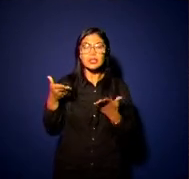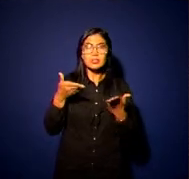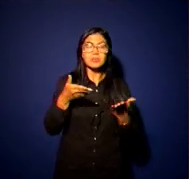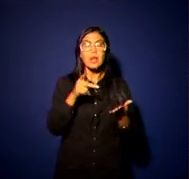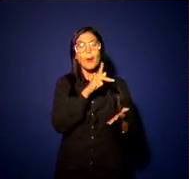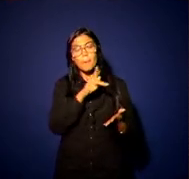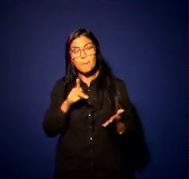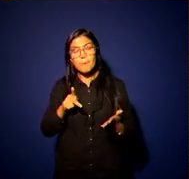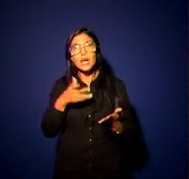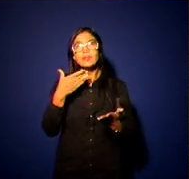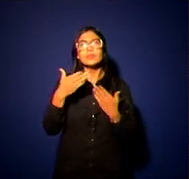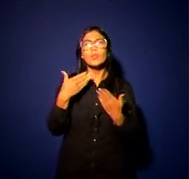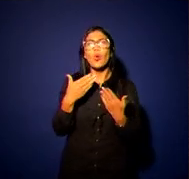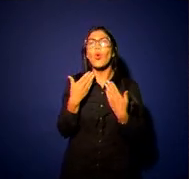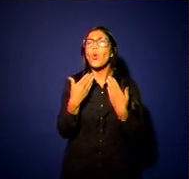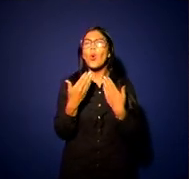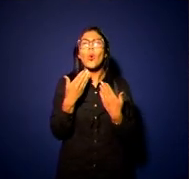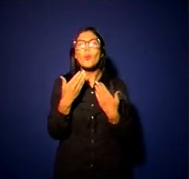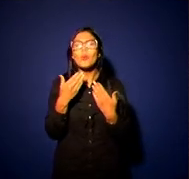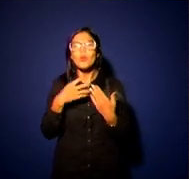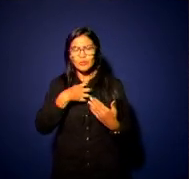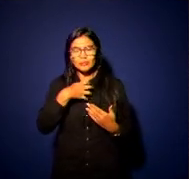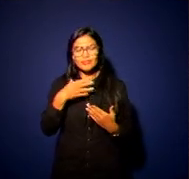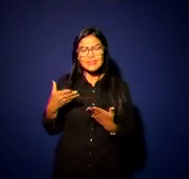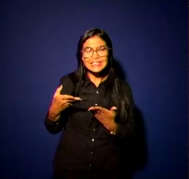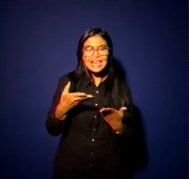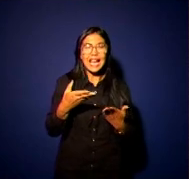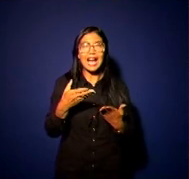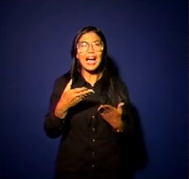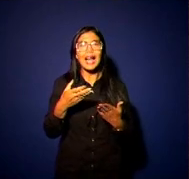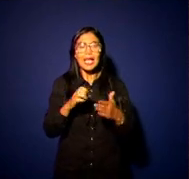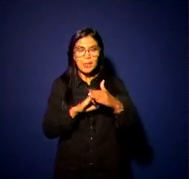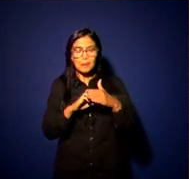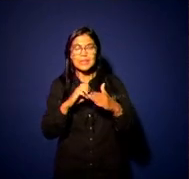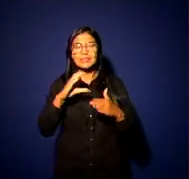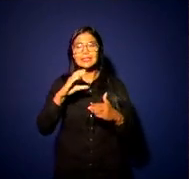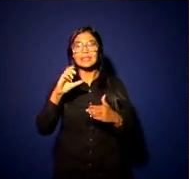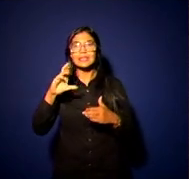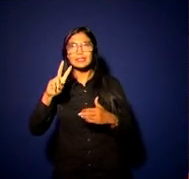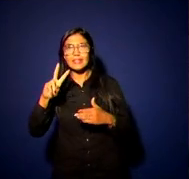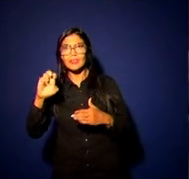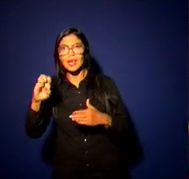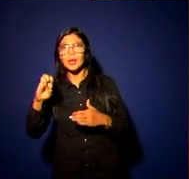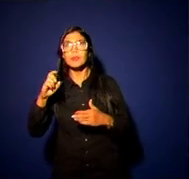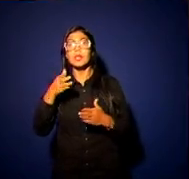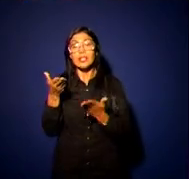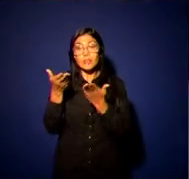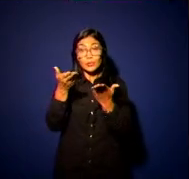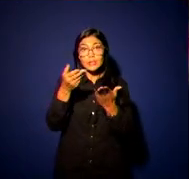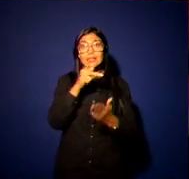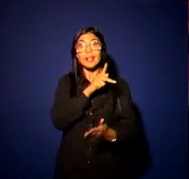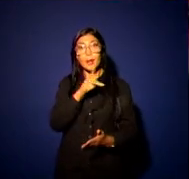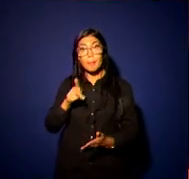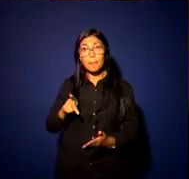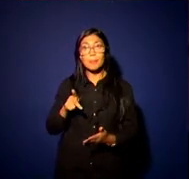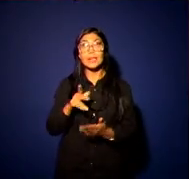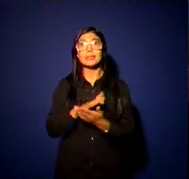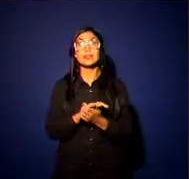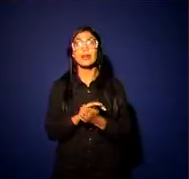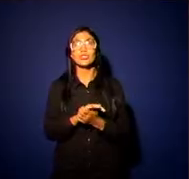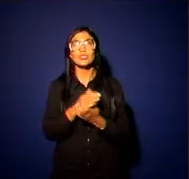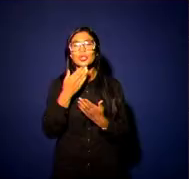a sua presidência poderia contar para a gente por conta desse momento da cvm você na presidência bom primeiro